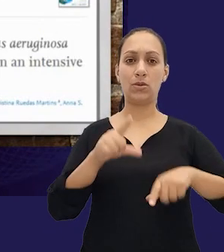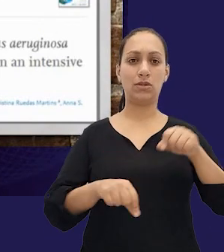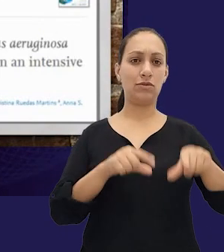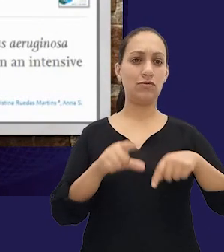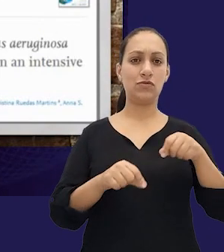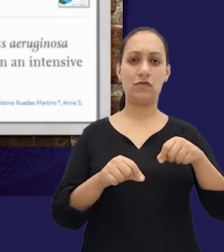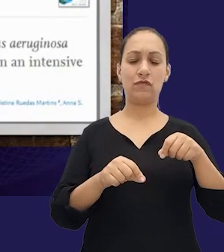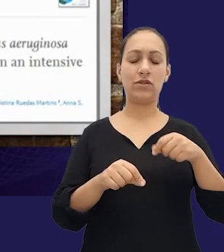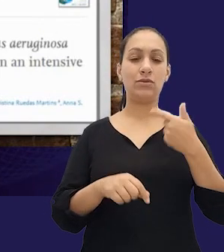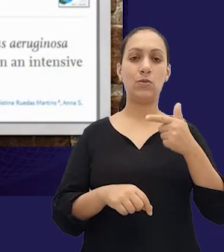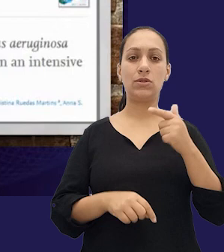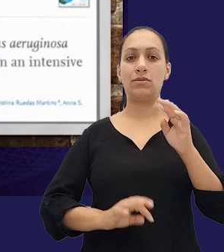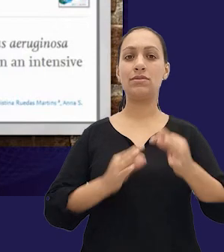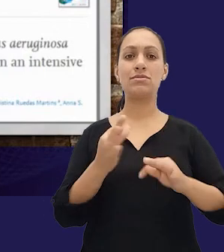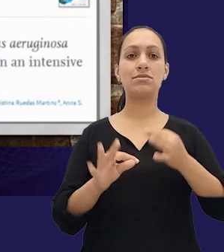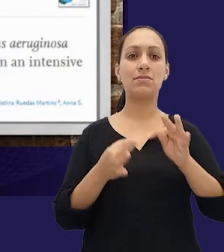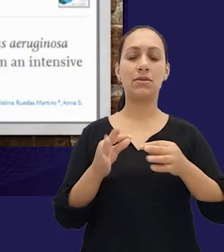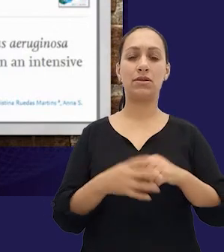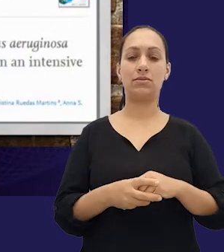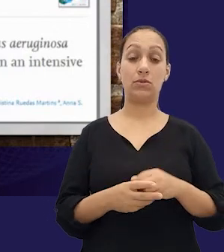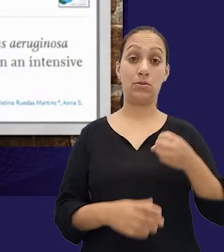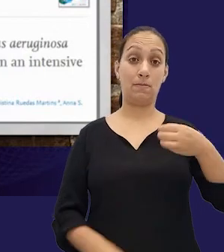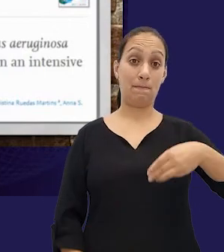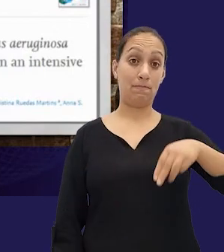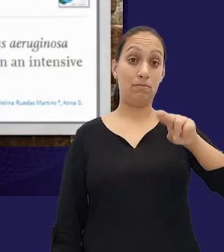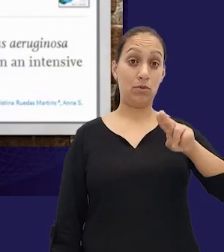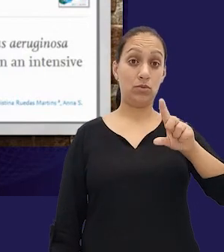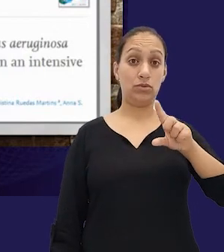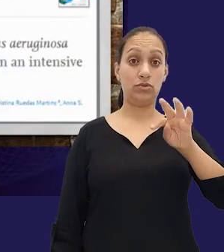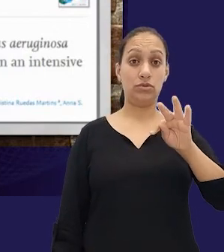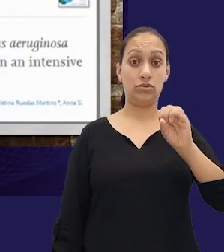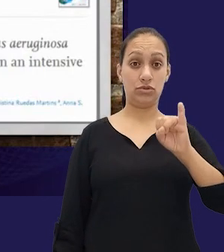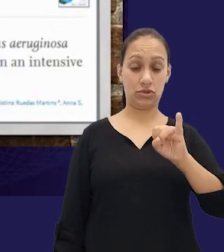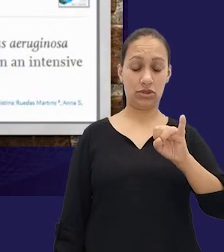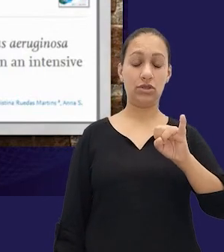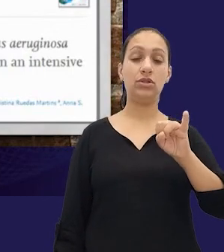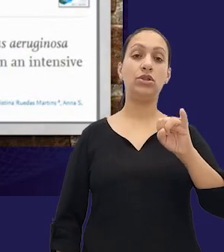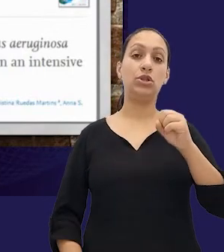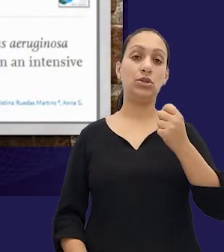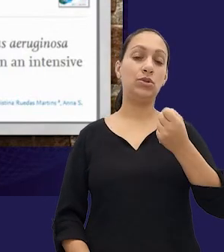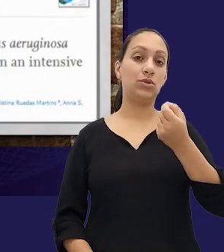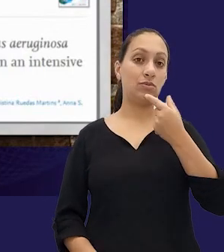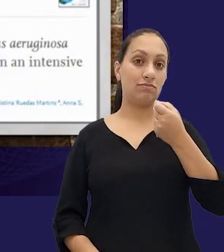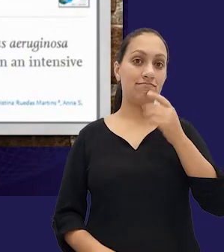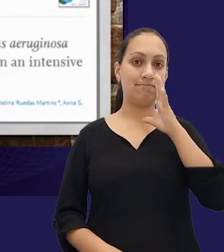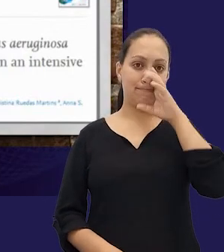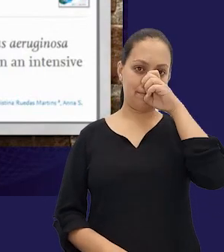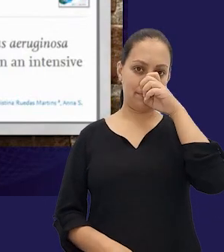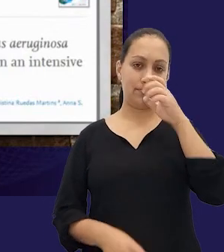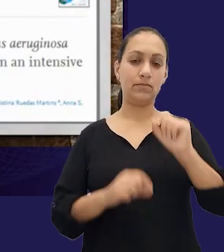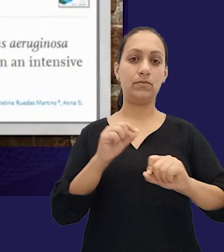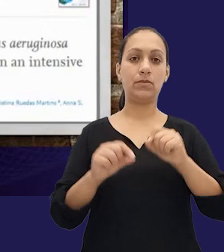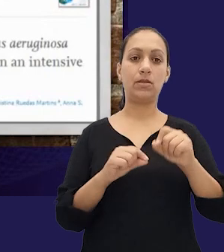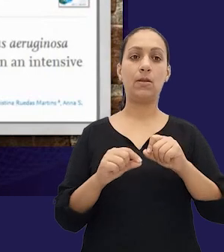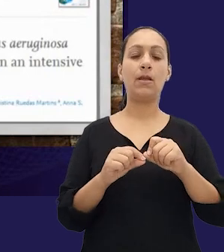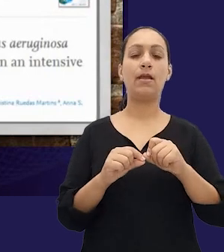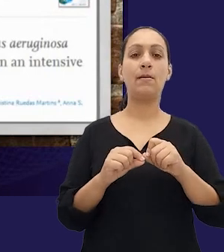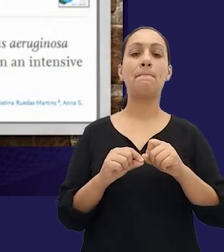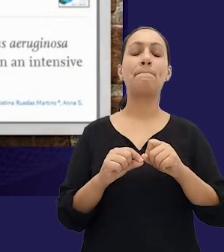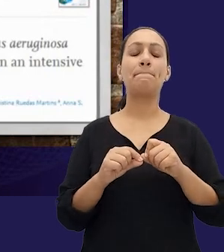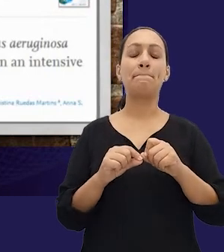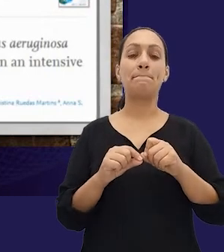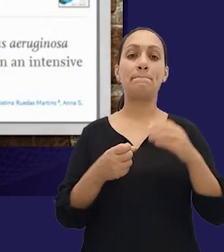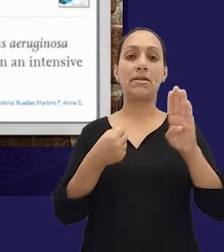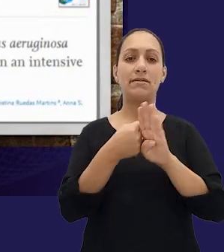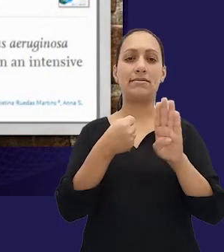terapêutica. E multidroga resistente, que é o que aparece aqui, ó, multidrug resistant, essas MDR são aquelas